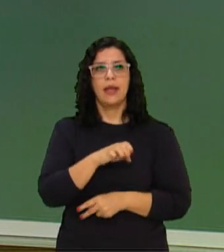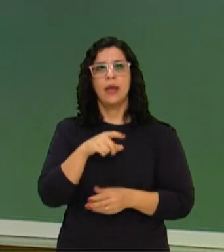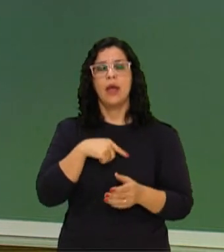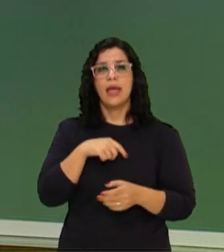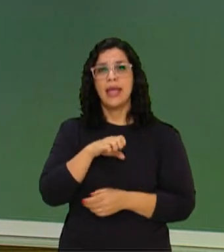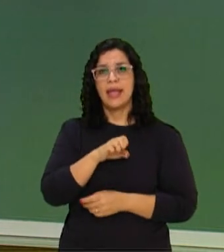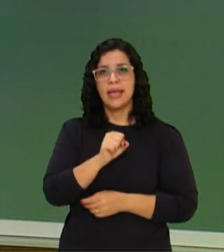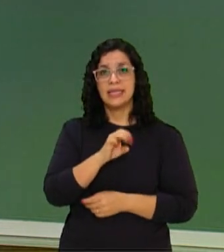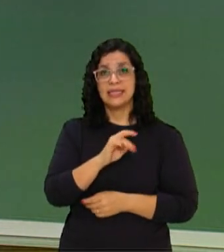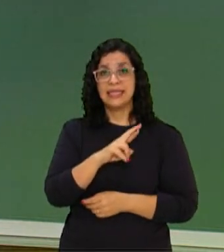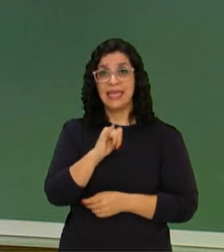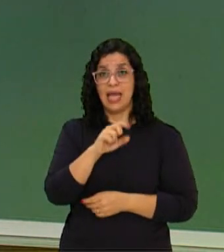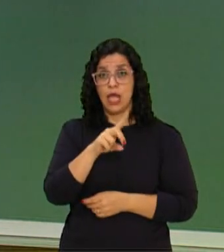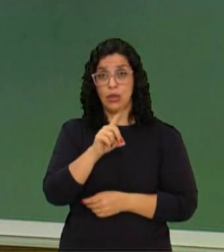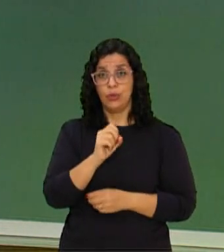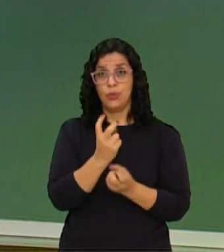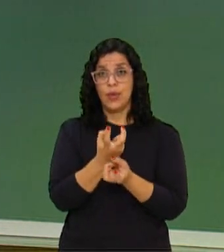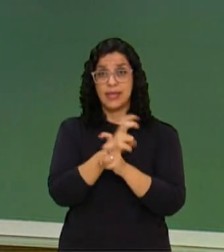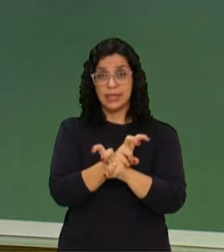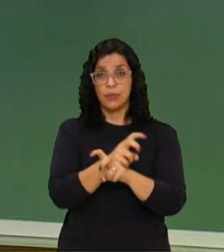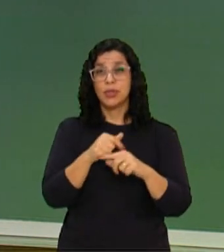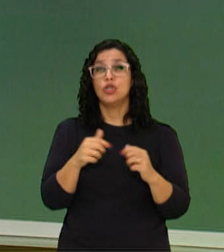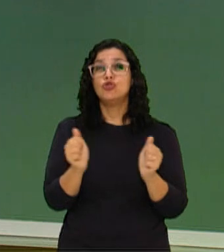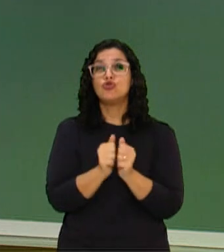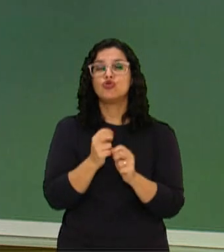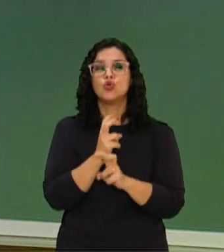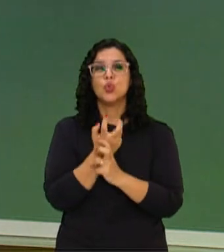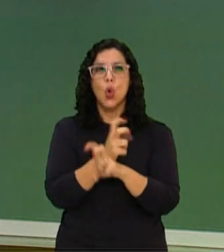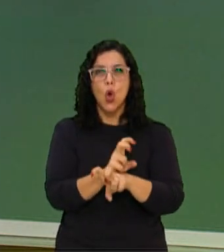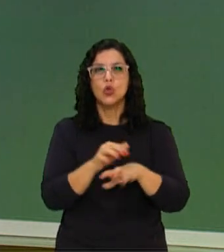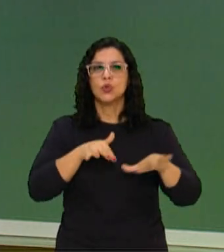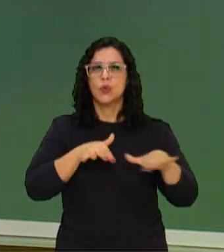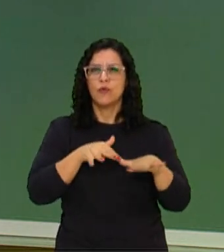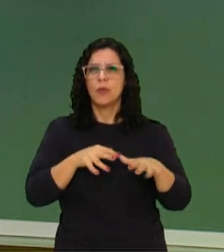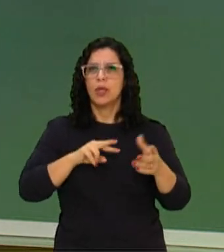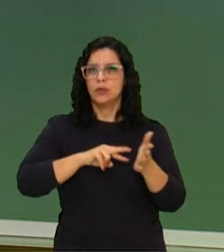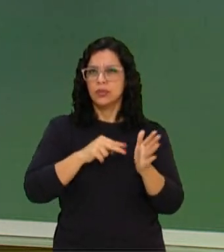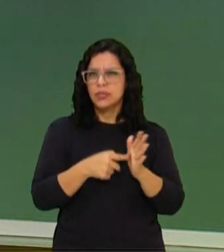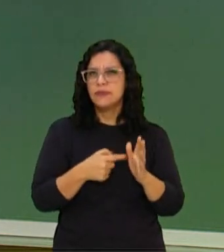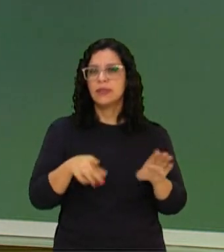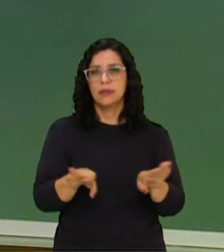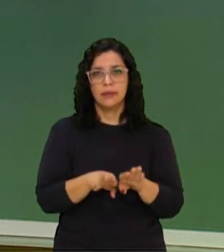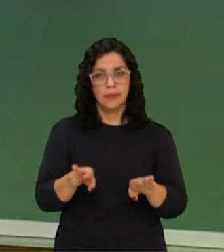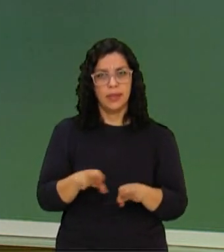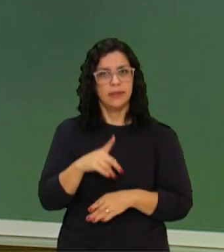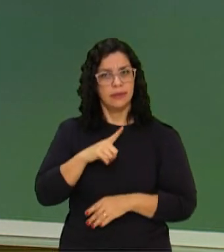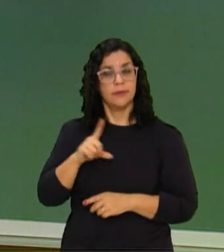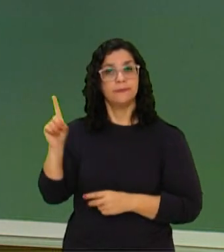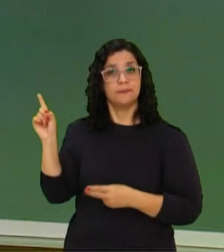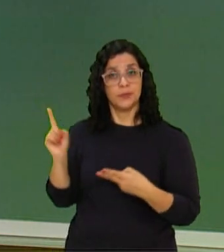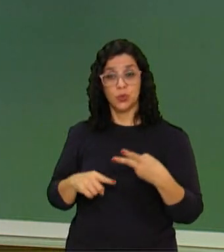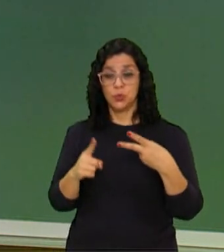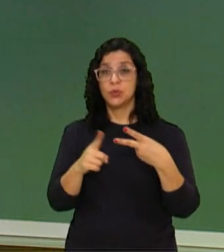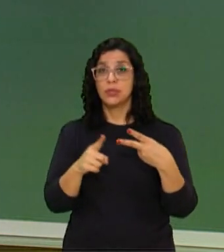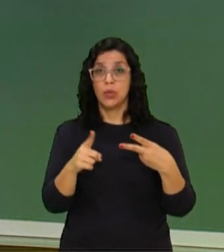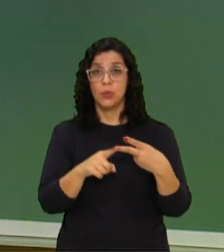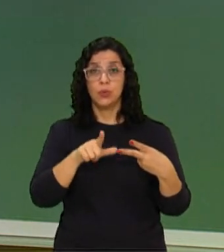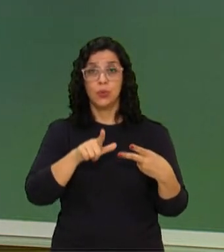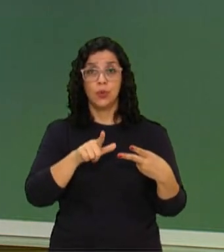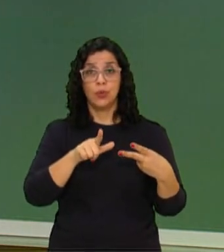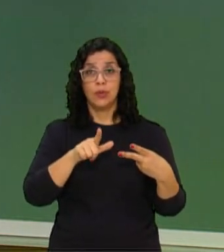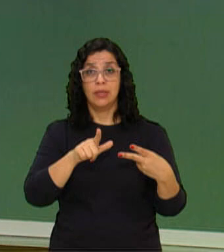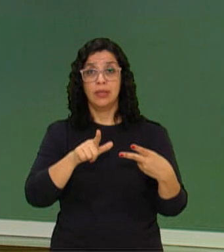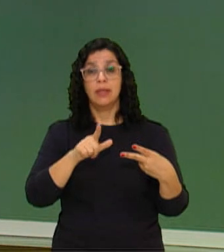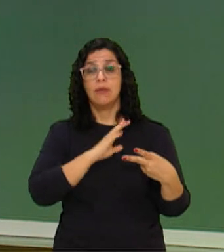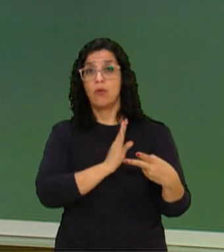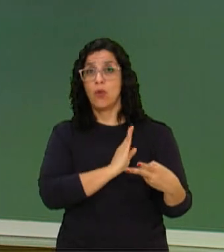tecido muscular estriado esquelético. Está ligado ao esqueleto, ao movimento e tudo mais, né? A contração muscular e tal. O muscular